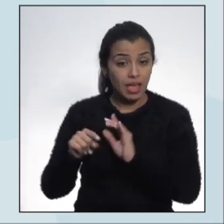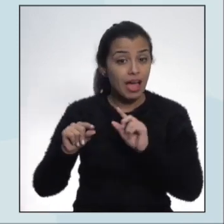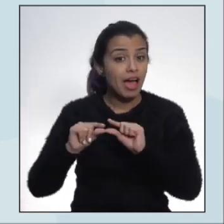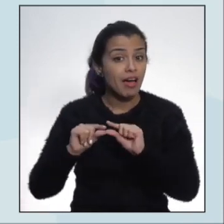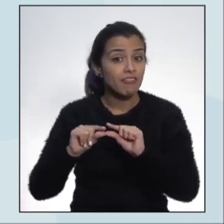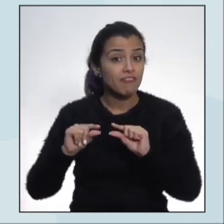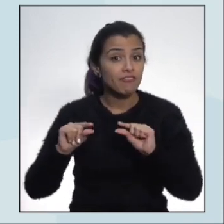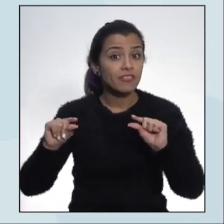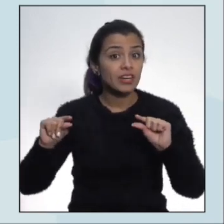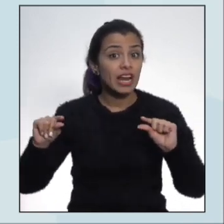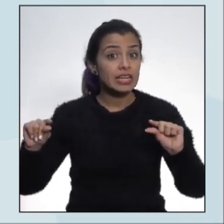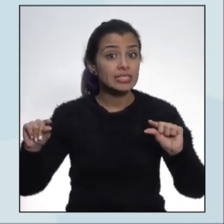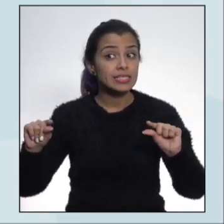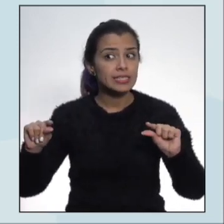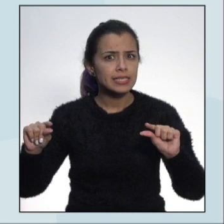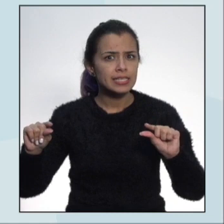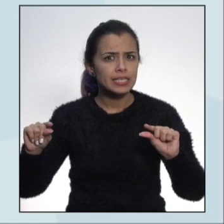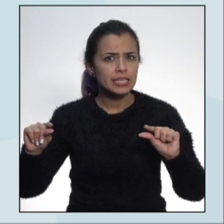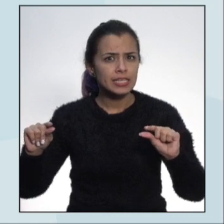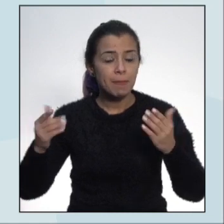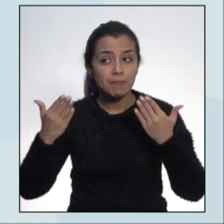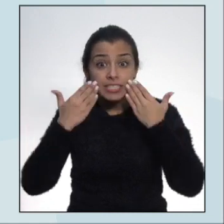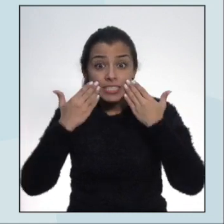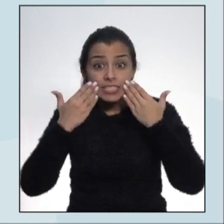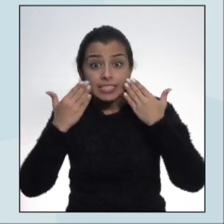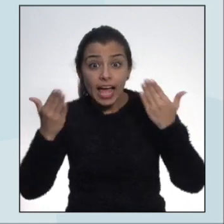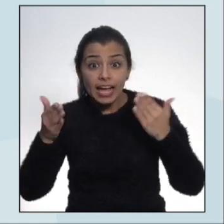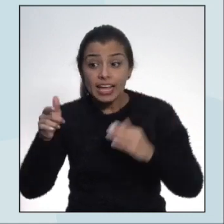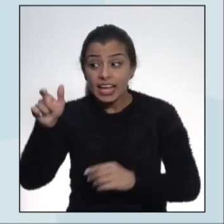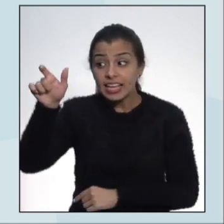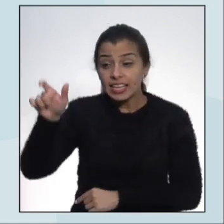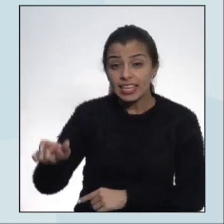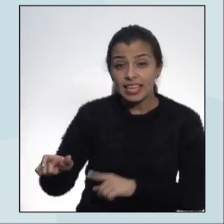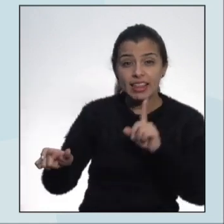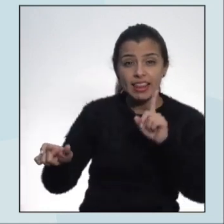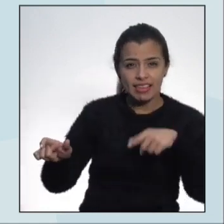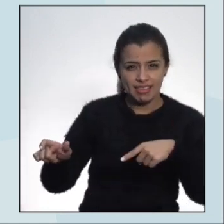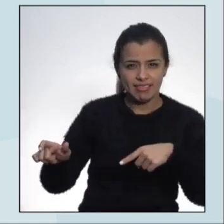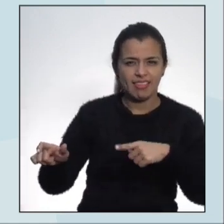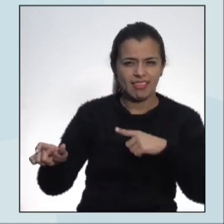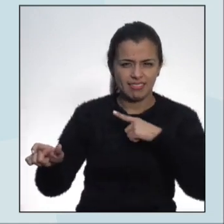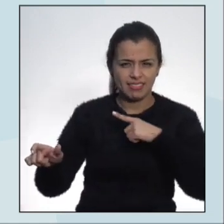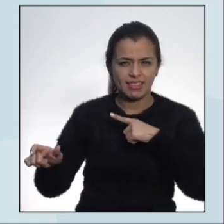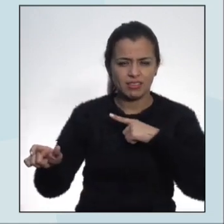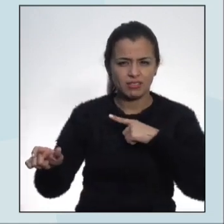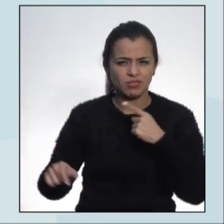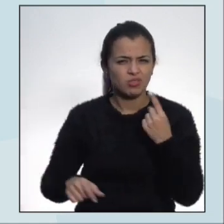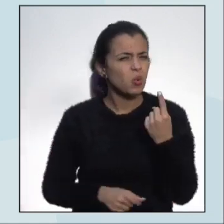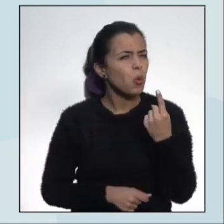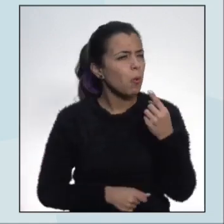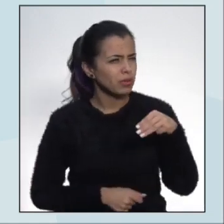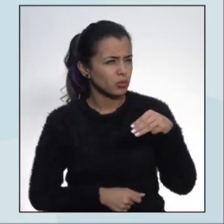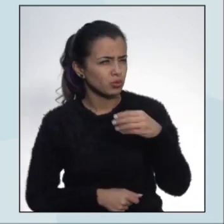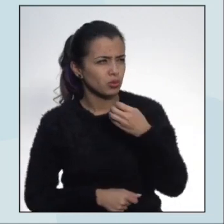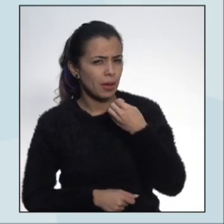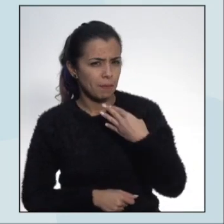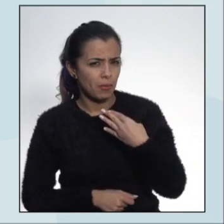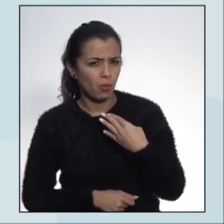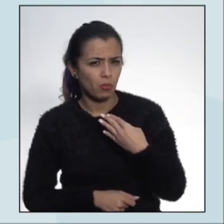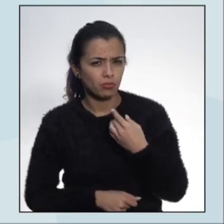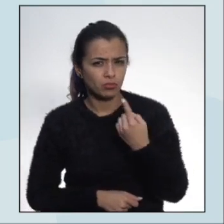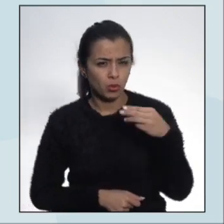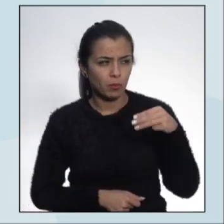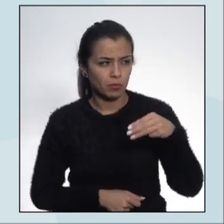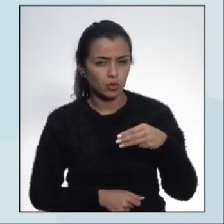esse caráter dele, considerando os valores éticos e morais da sociedade? 2 minutos não, vamos deixar apenas 1 minutinho, tá bom? Vamos lá,